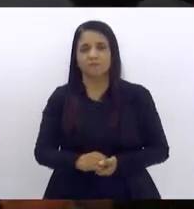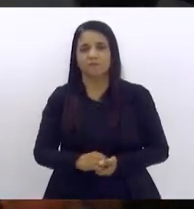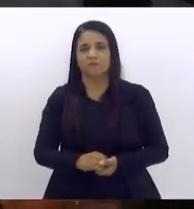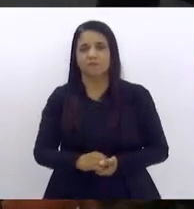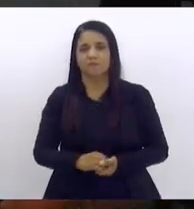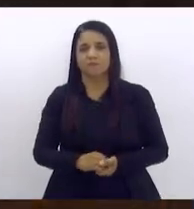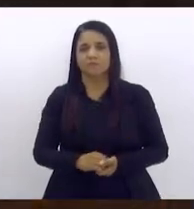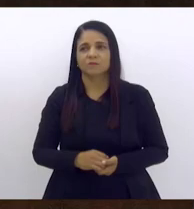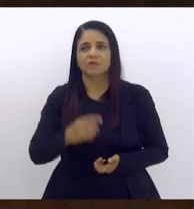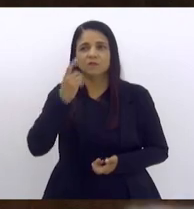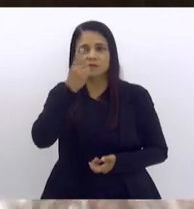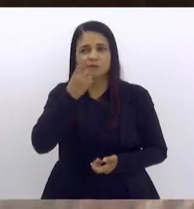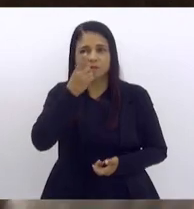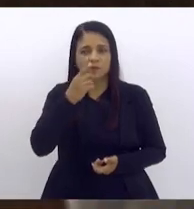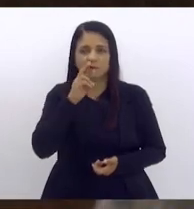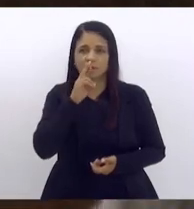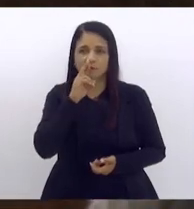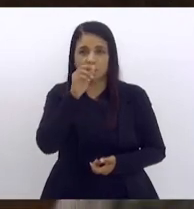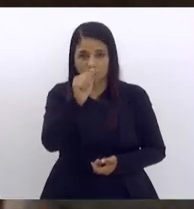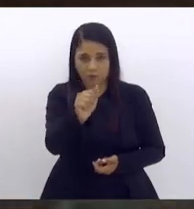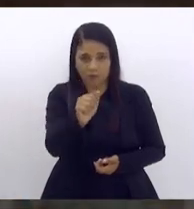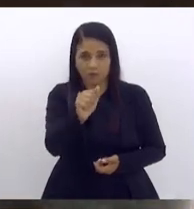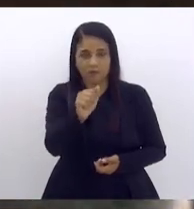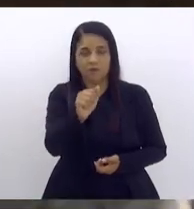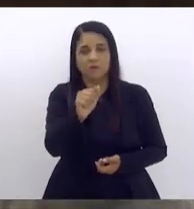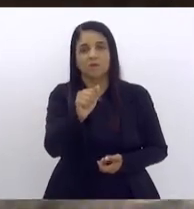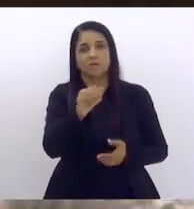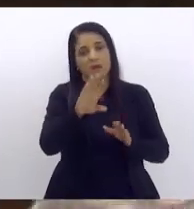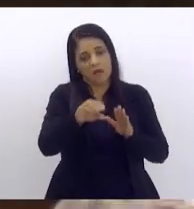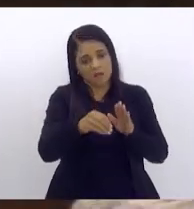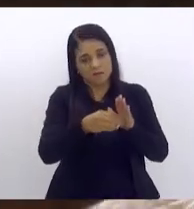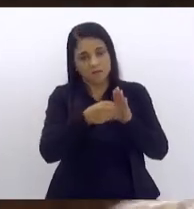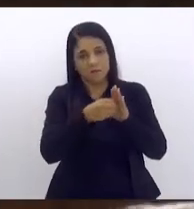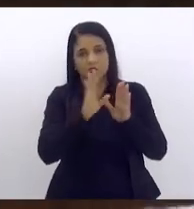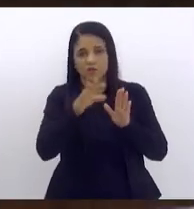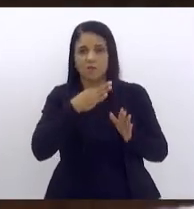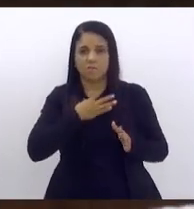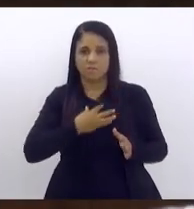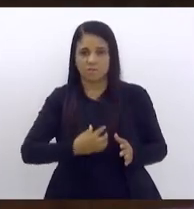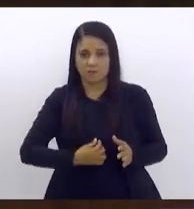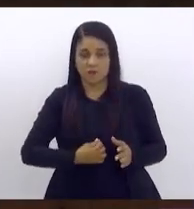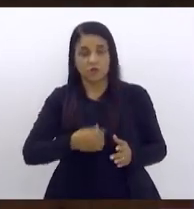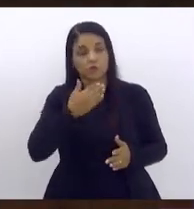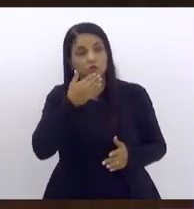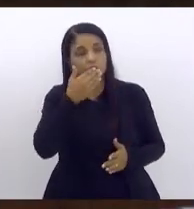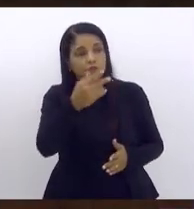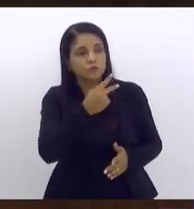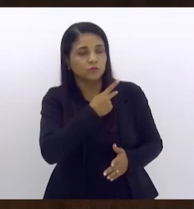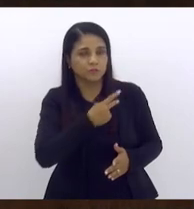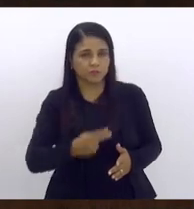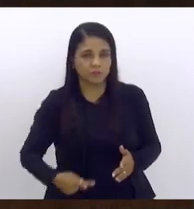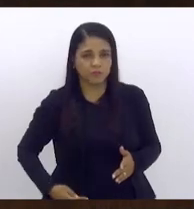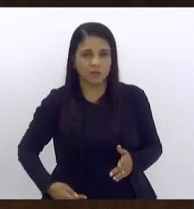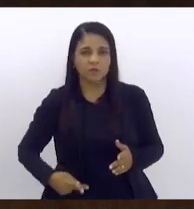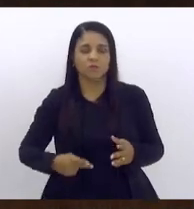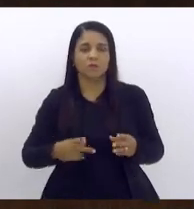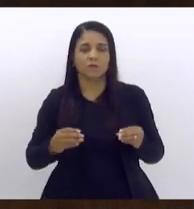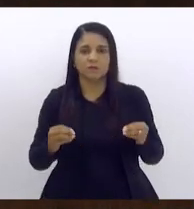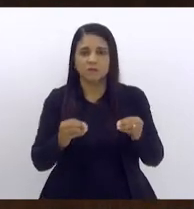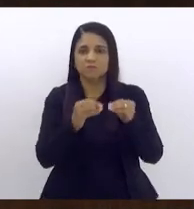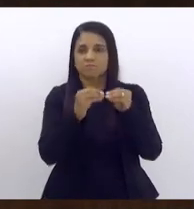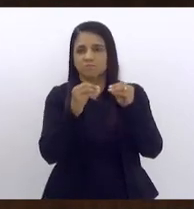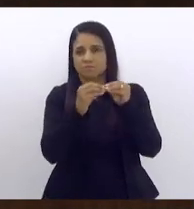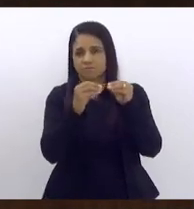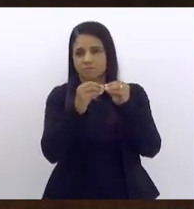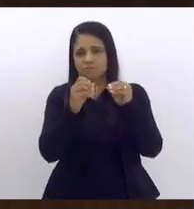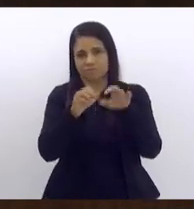Deputado Amorim vem recebendo os deputados para receber parecer, e várias medalhas já tem. Estou pedindo para o presidente uma sessão extraordinária na quinta, só